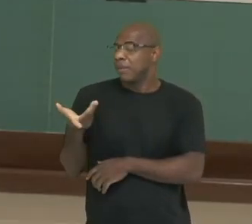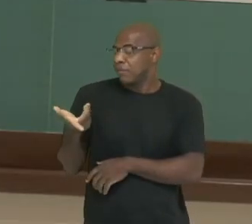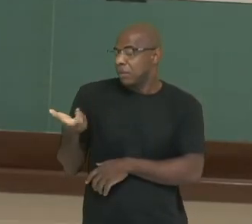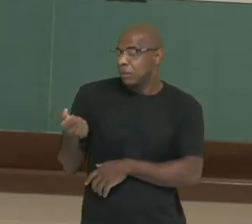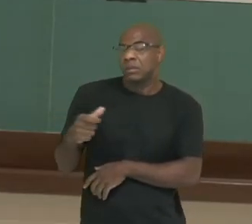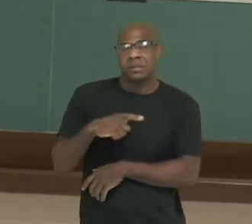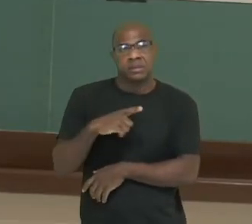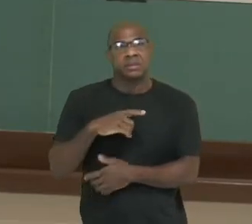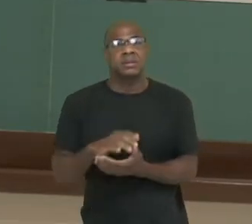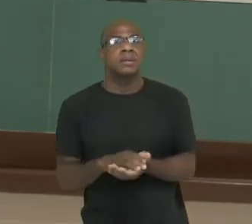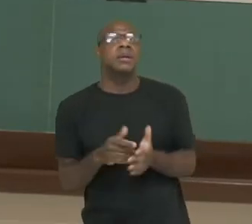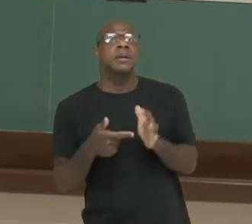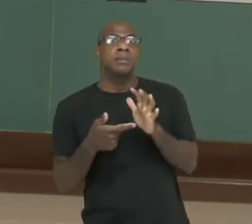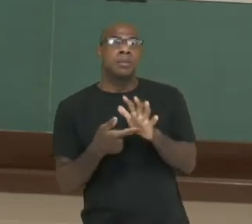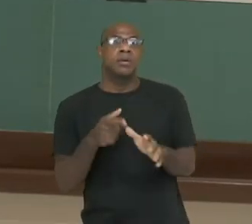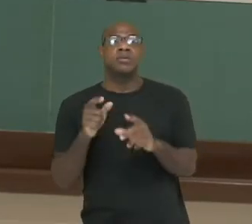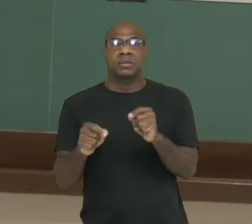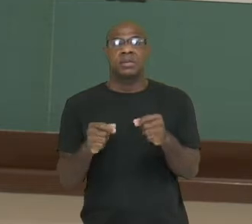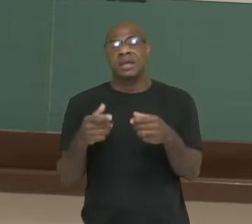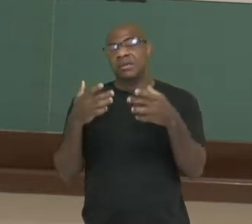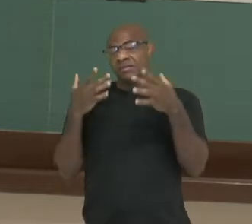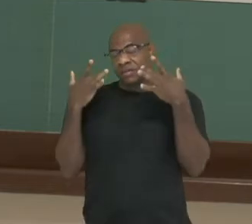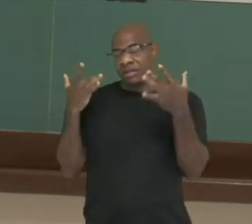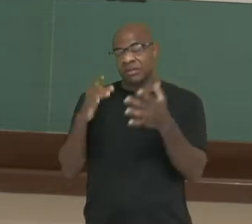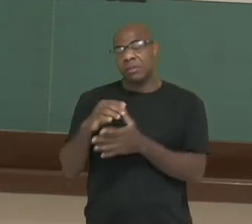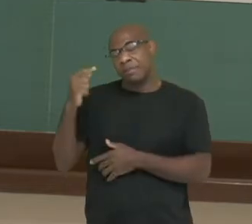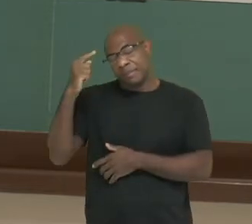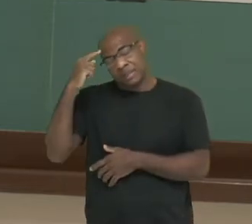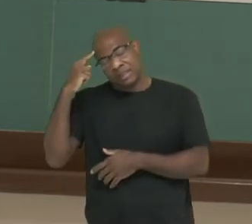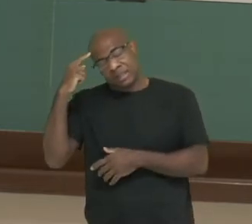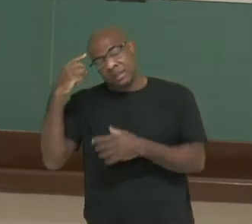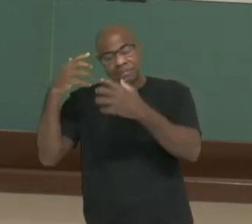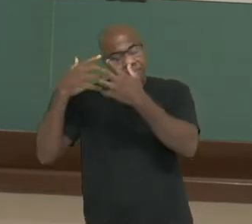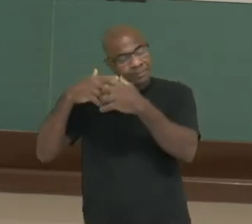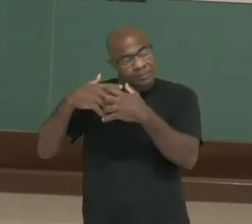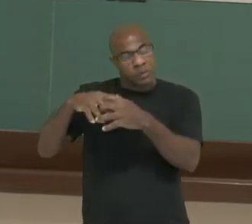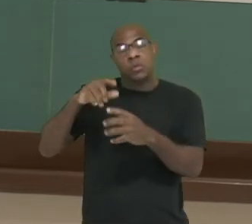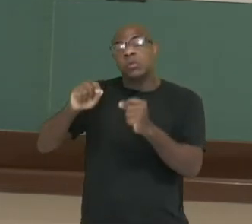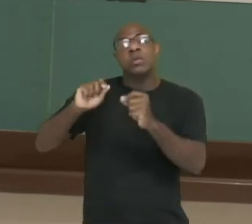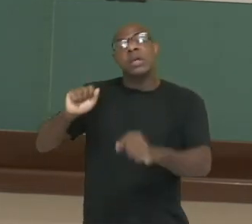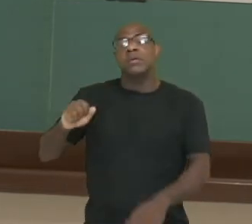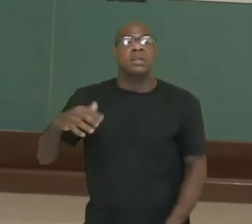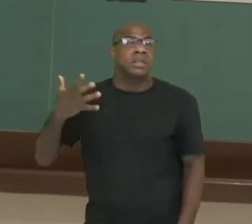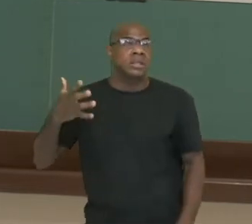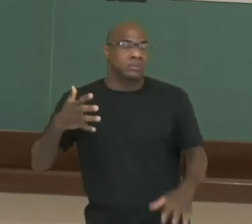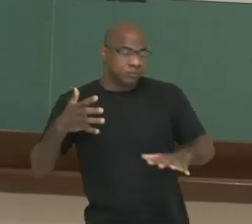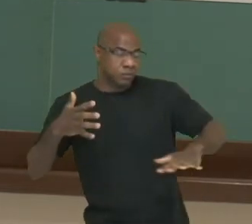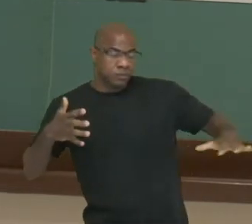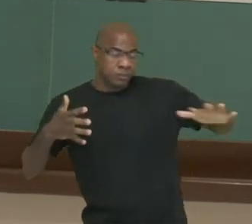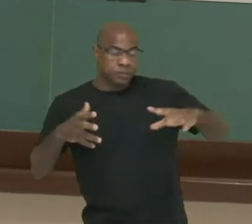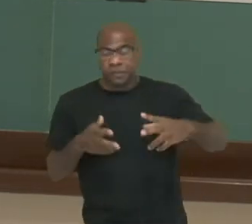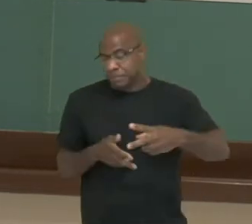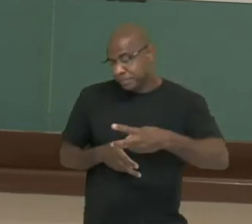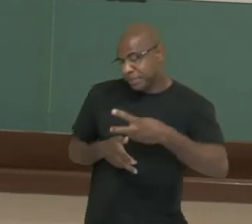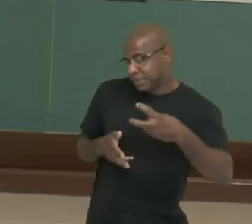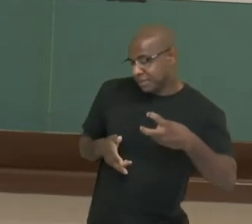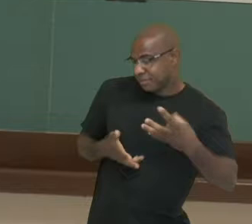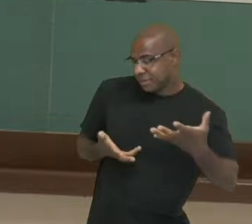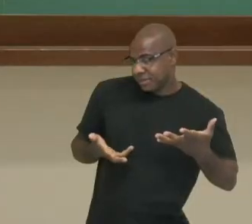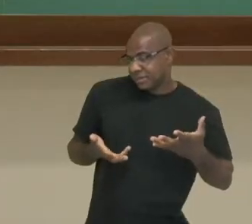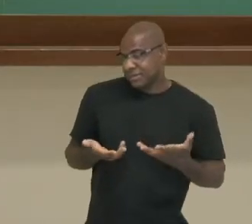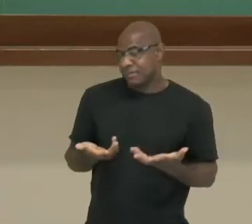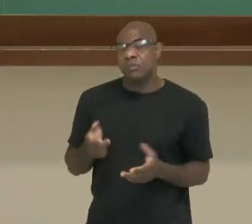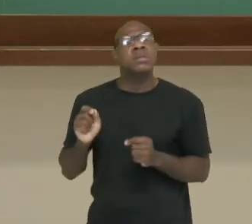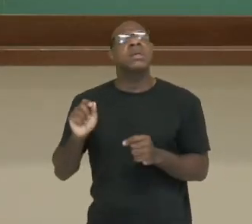trazia também essa questão do teatro épico, o pensar, o refletir sobre o que estava acontecendo na cena ali teatral, né?